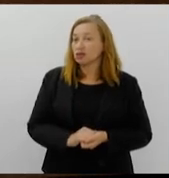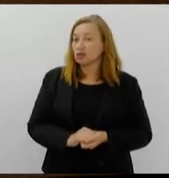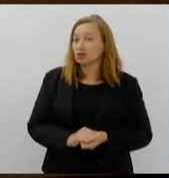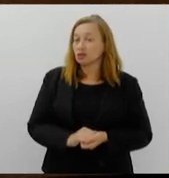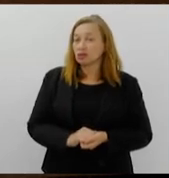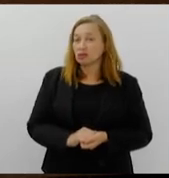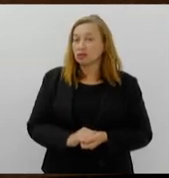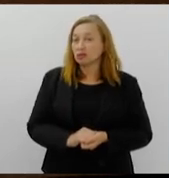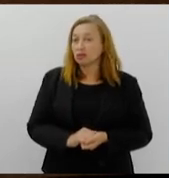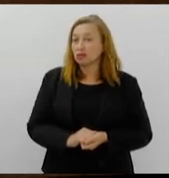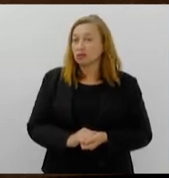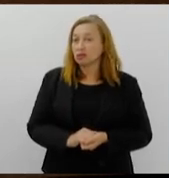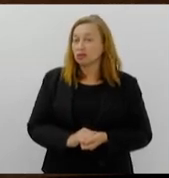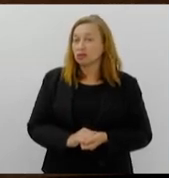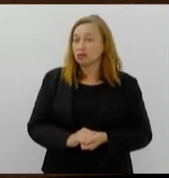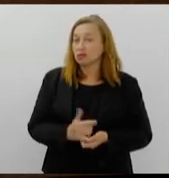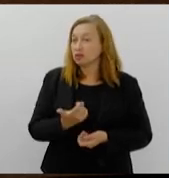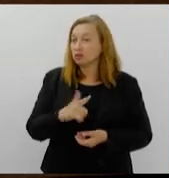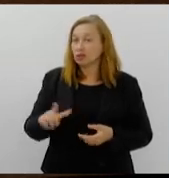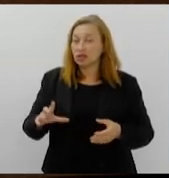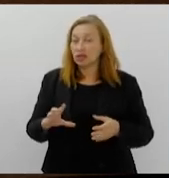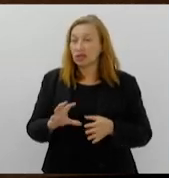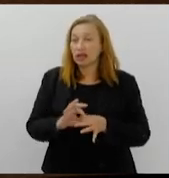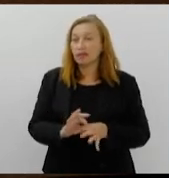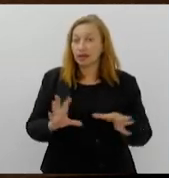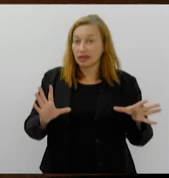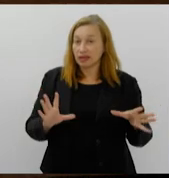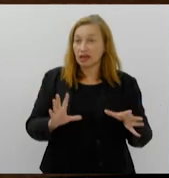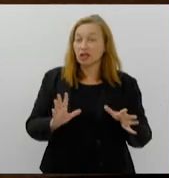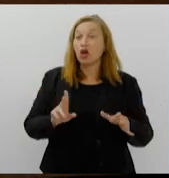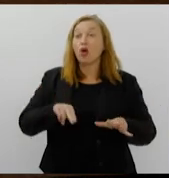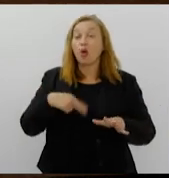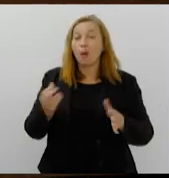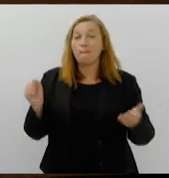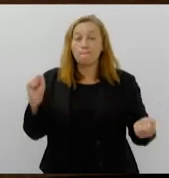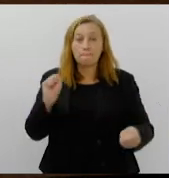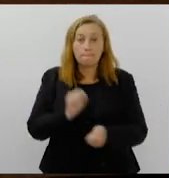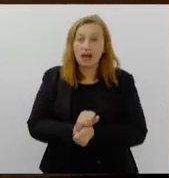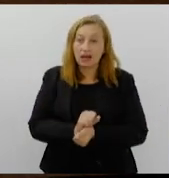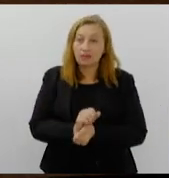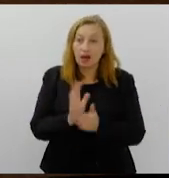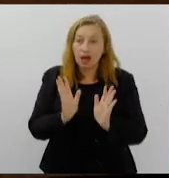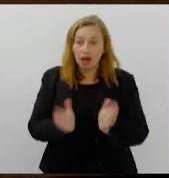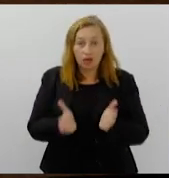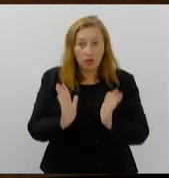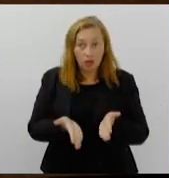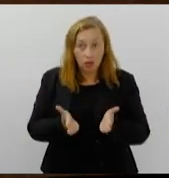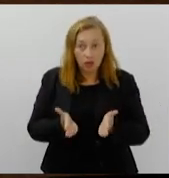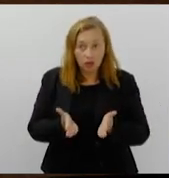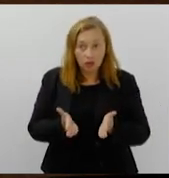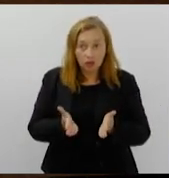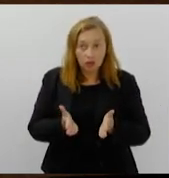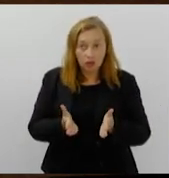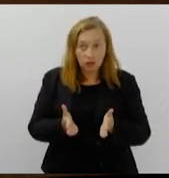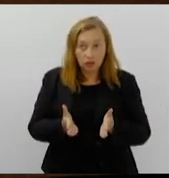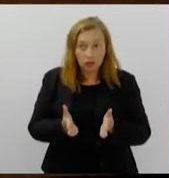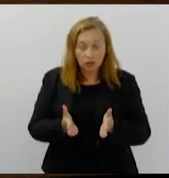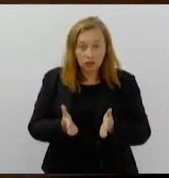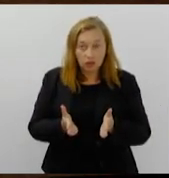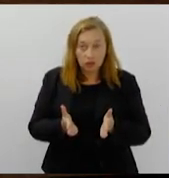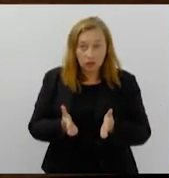retorno. Ou isso, ou damos um basta agora, que vai além de soltar pombas